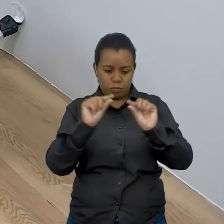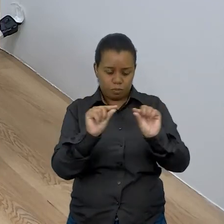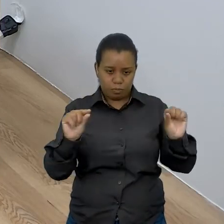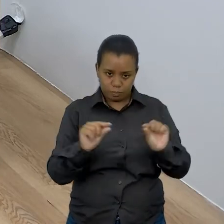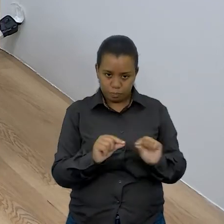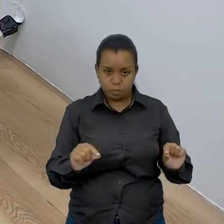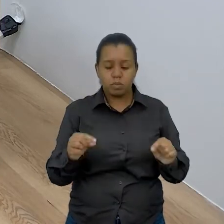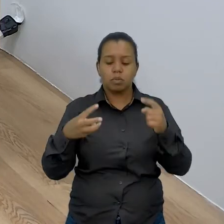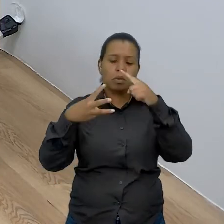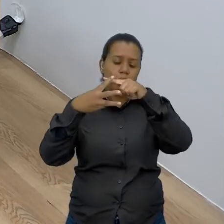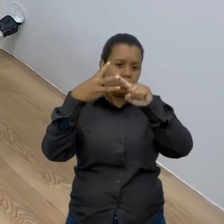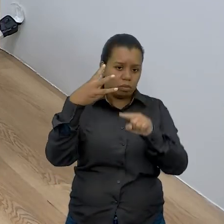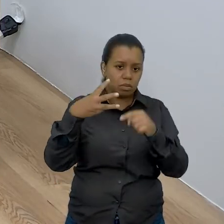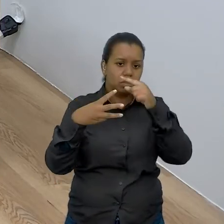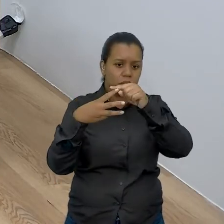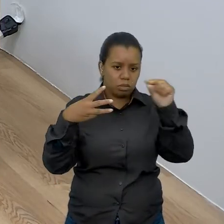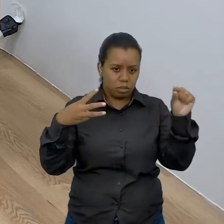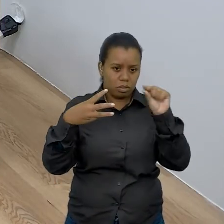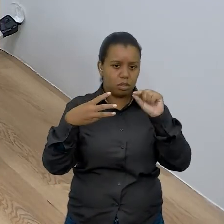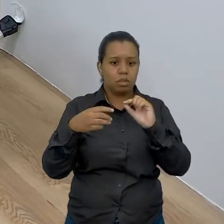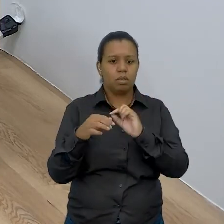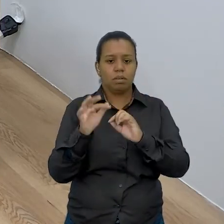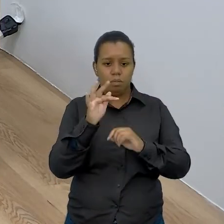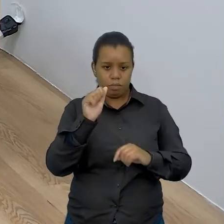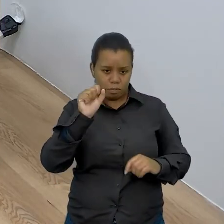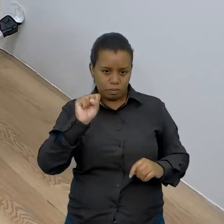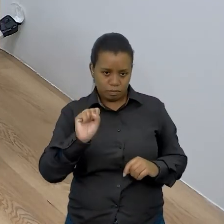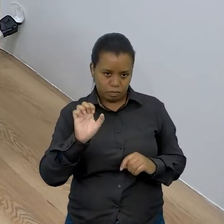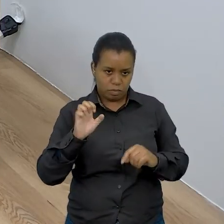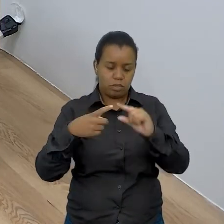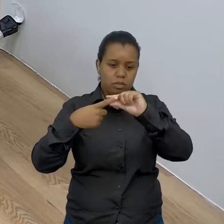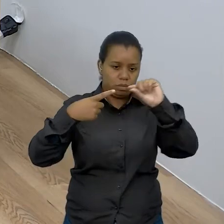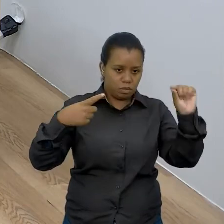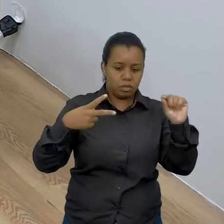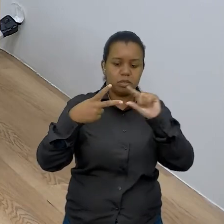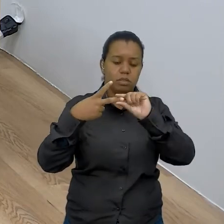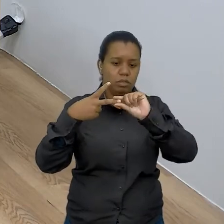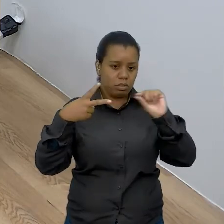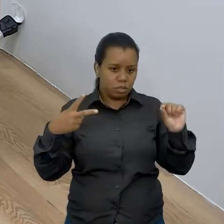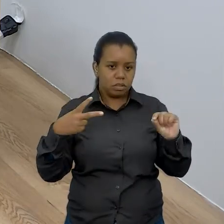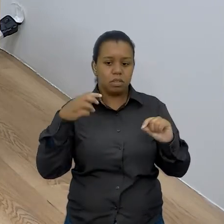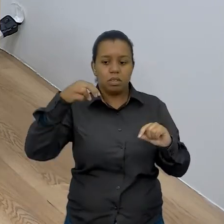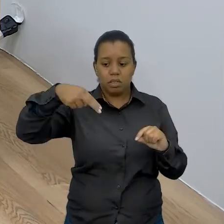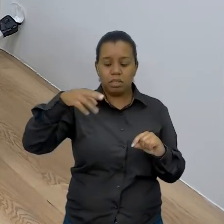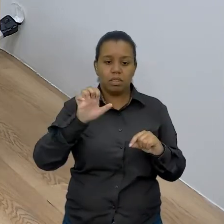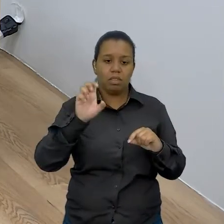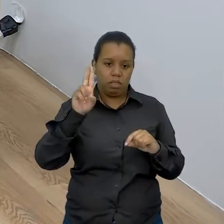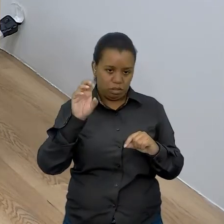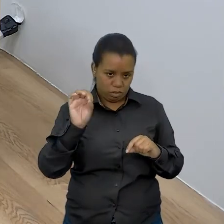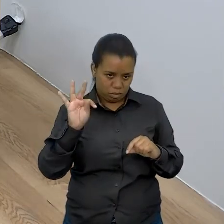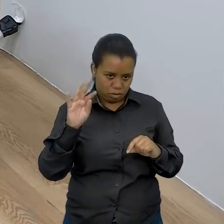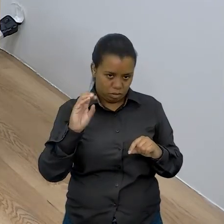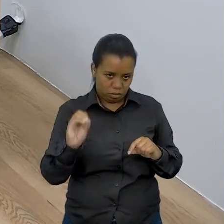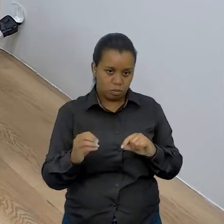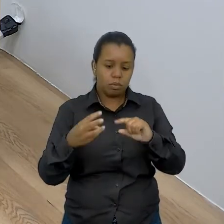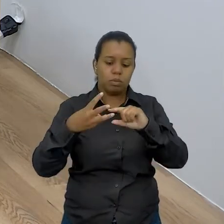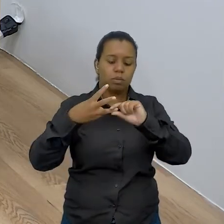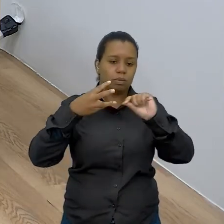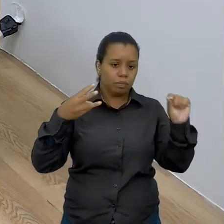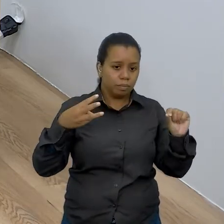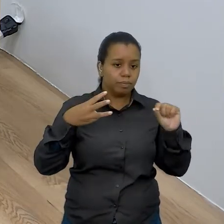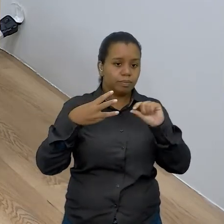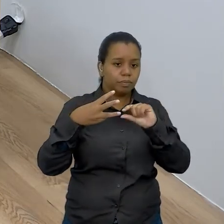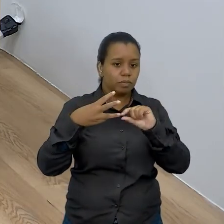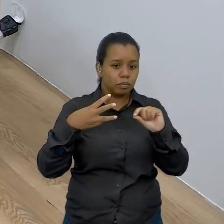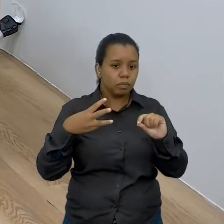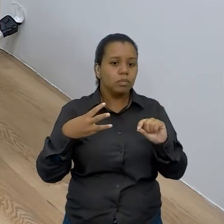menos 3, né? Um que é chamado de fase, que é onde passa a corrente, um que é chamado de neutro, que é onde sai a corrente, e um cabeamento que